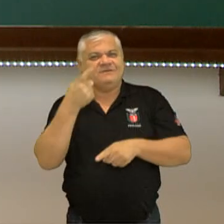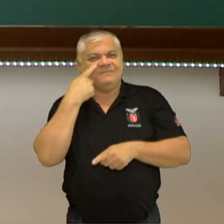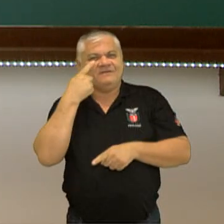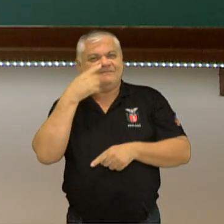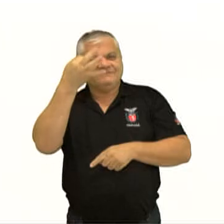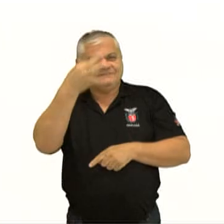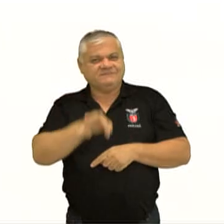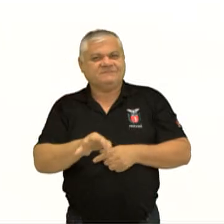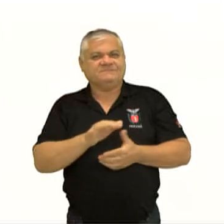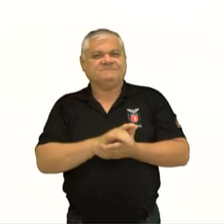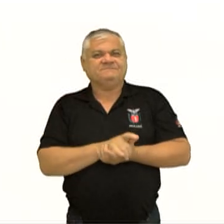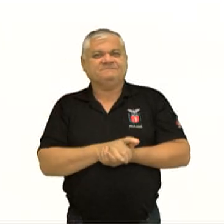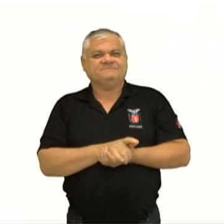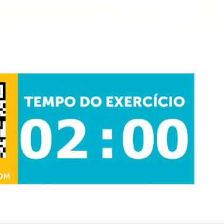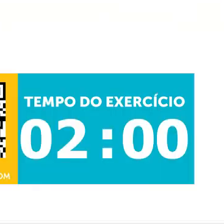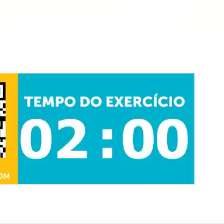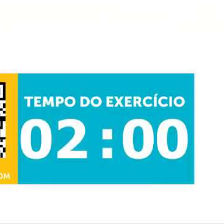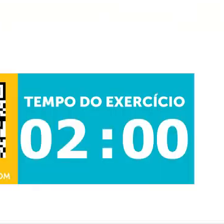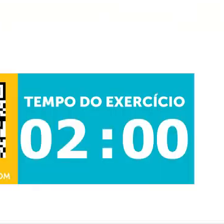você acertou.